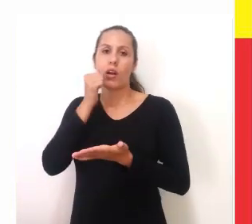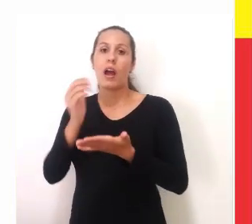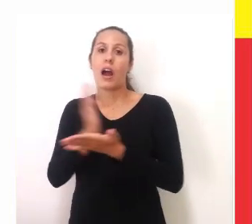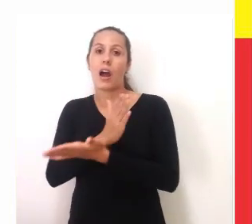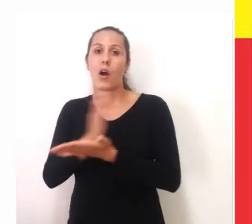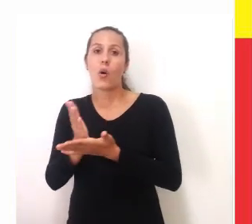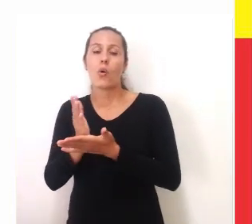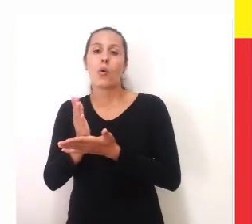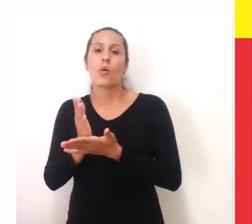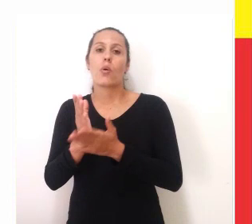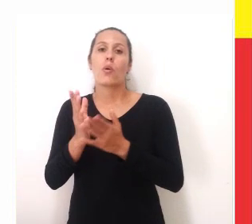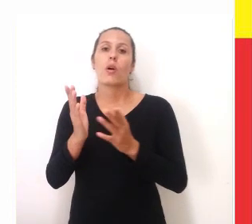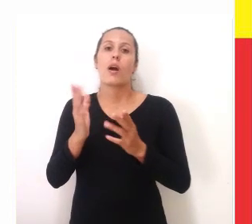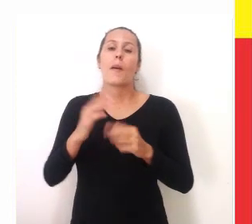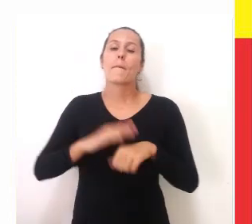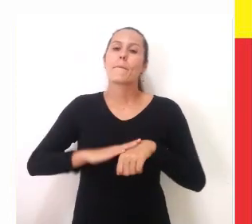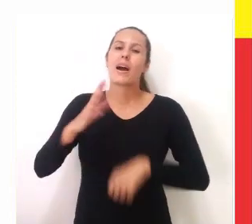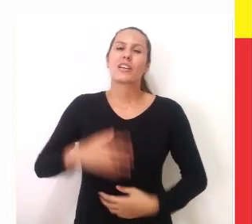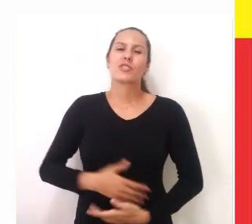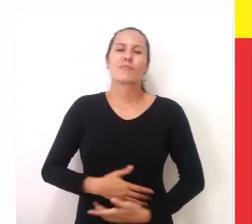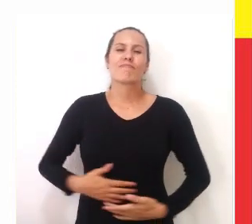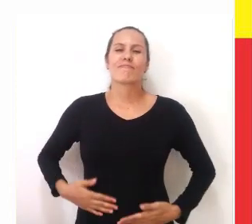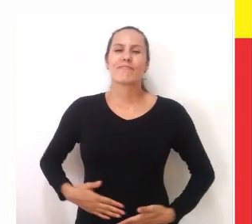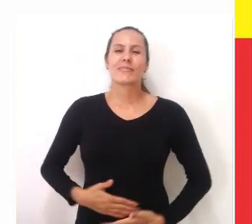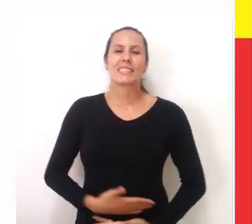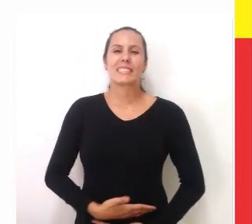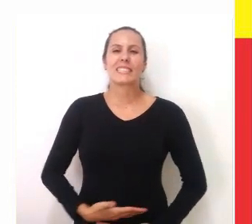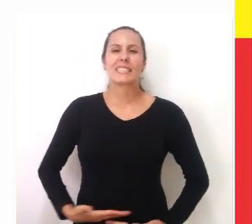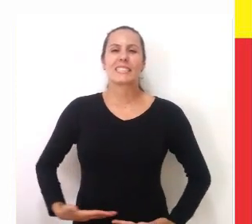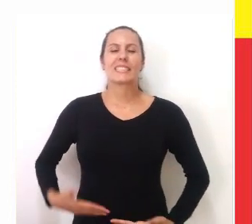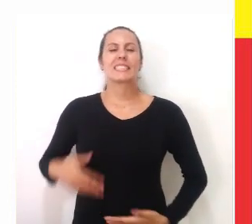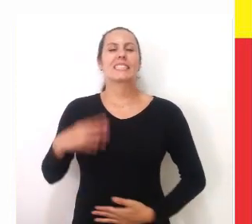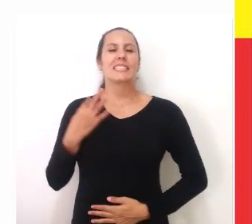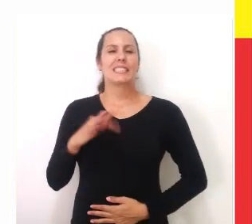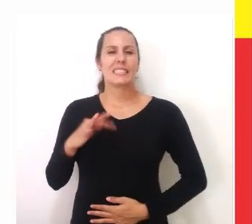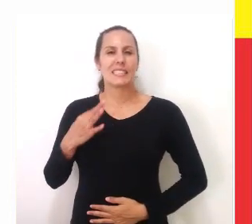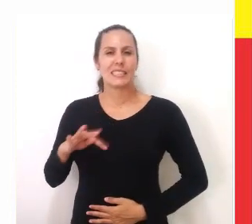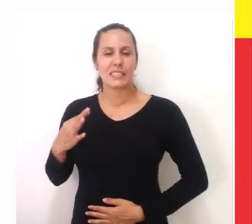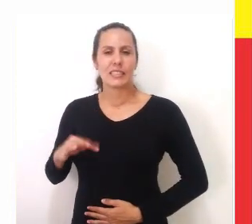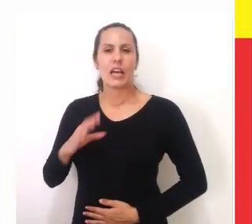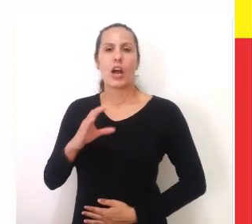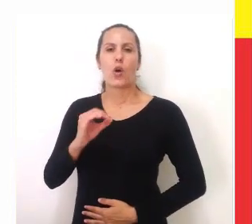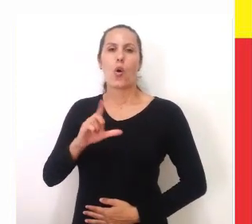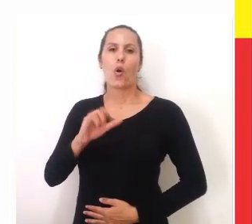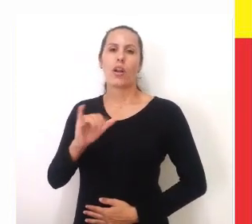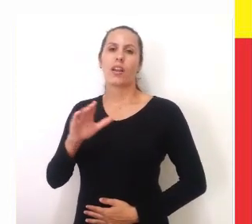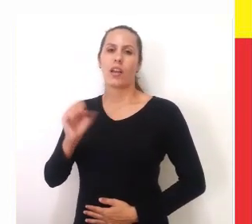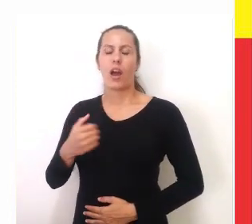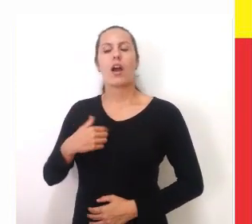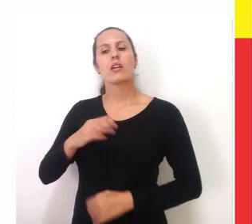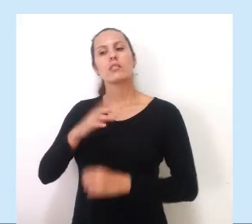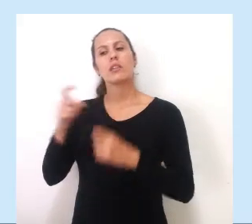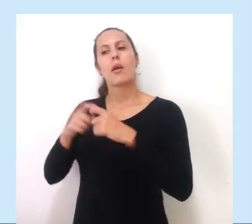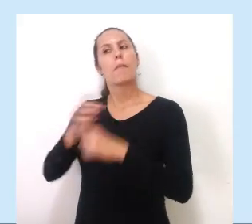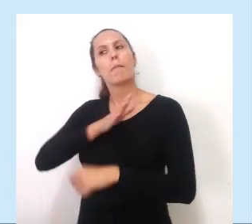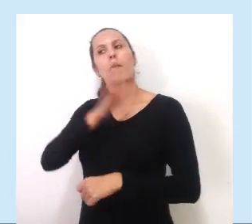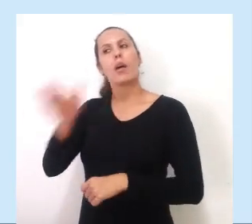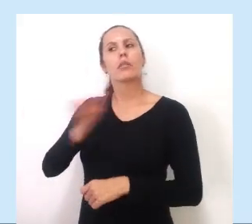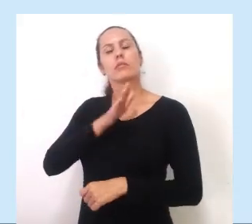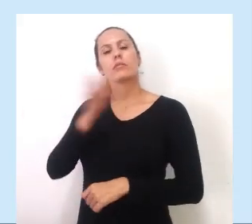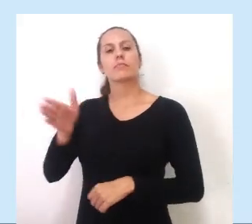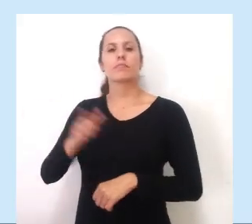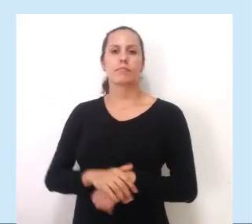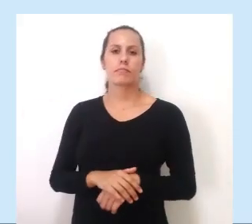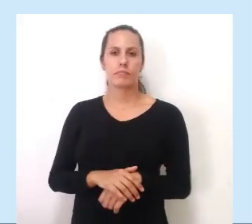em algumas mulheres pode provocar também mais cólicas. Por isso, a ida ao médico, ok?